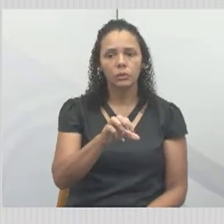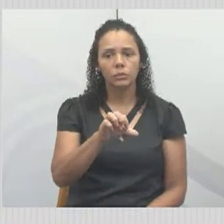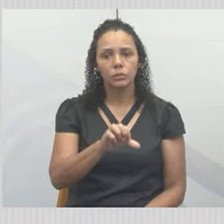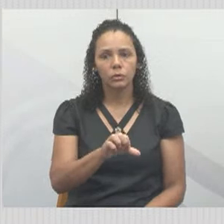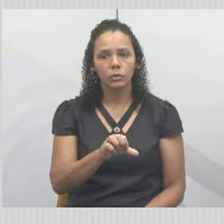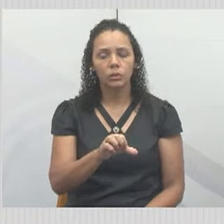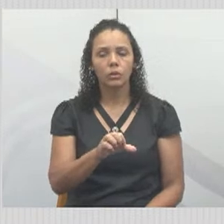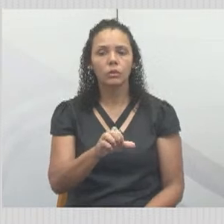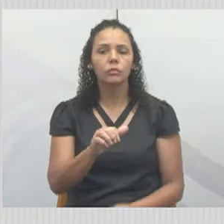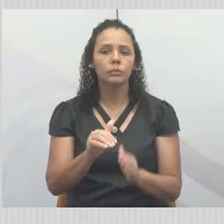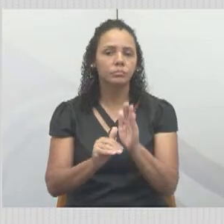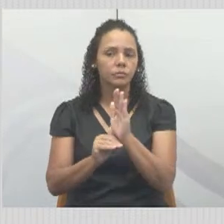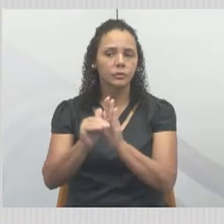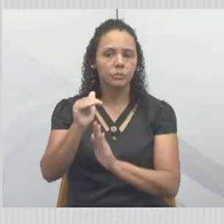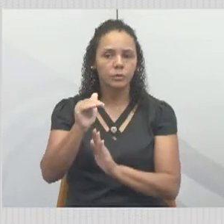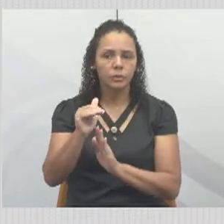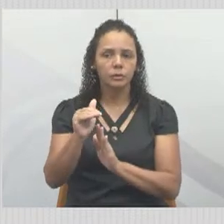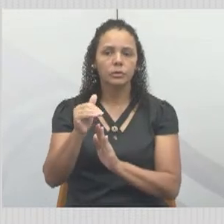3,9, quase 4 milhões para